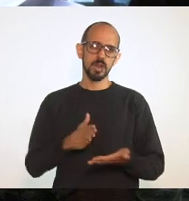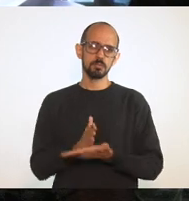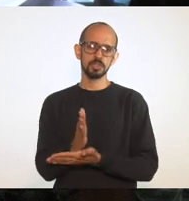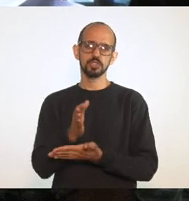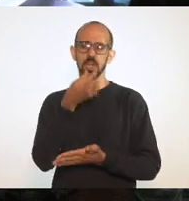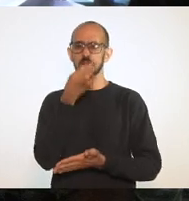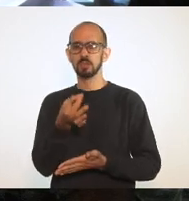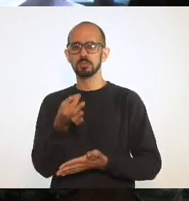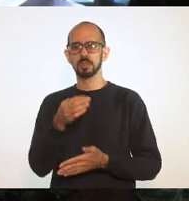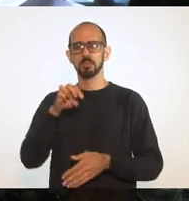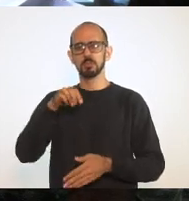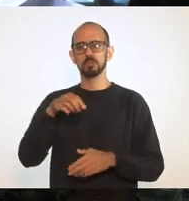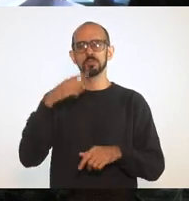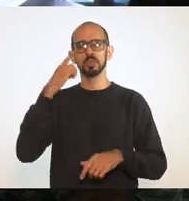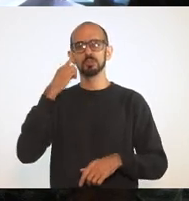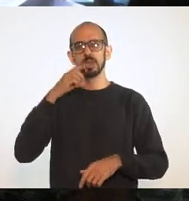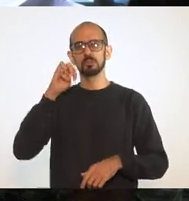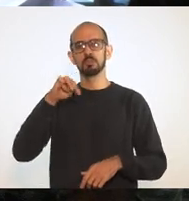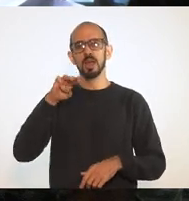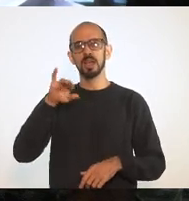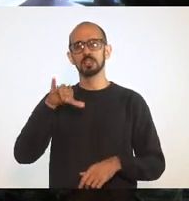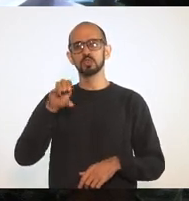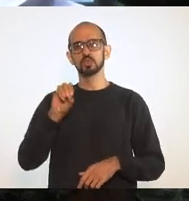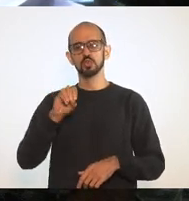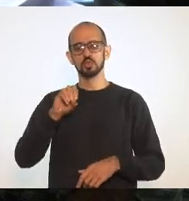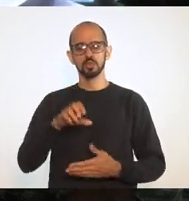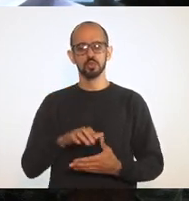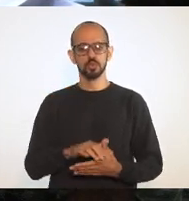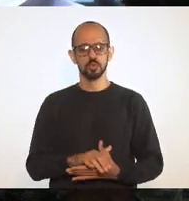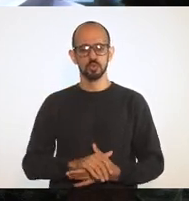Justiça, deputado Márcio Pacheco.